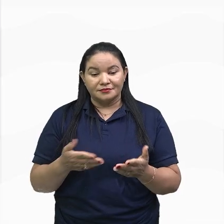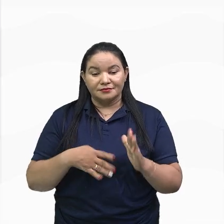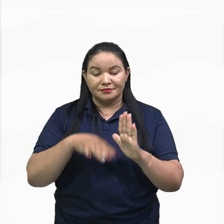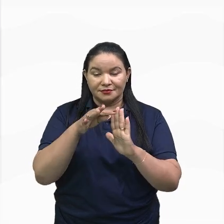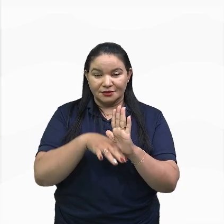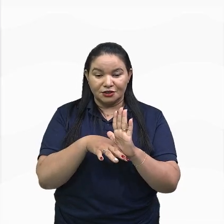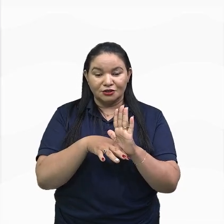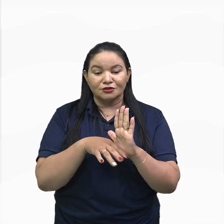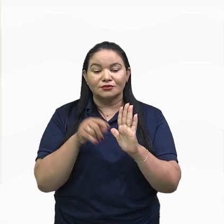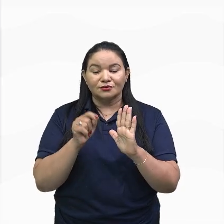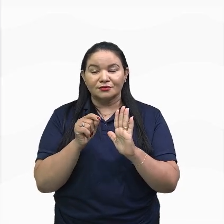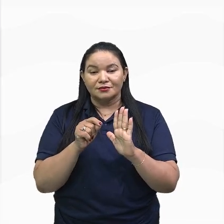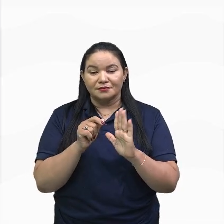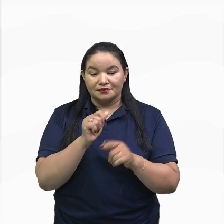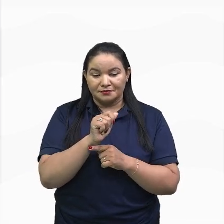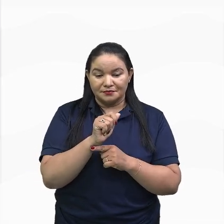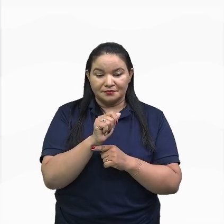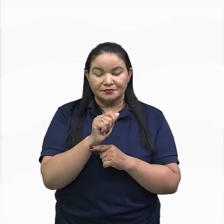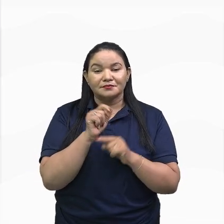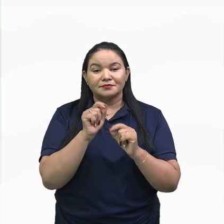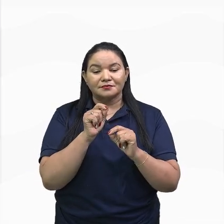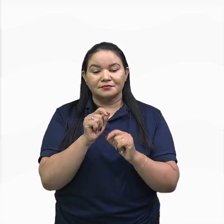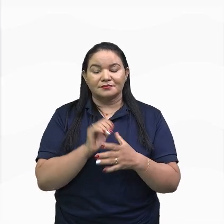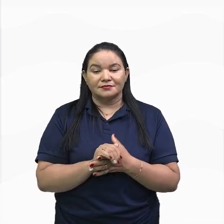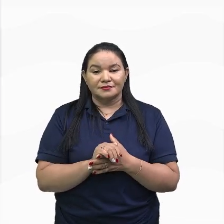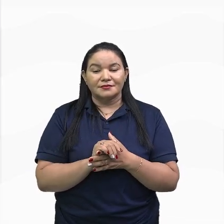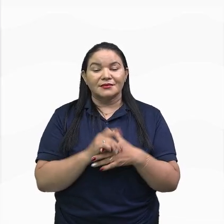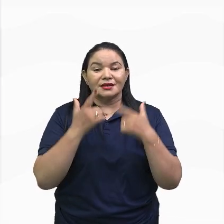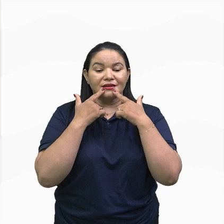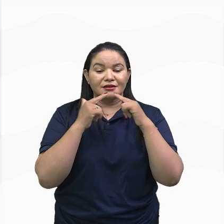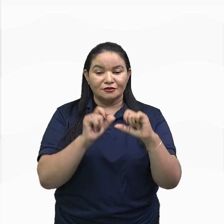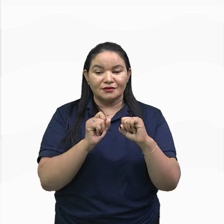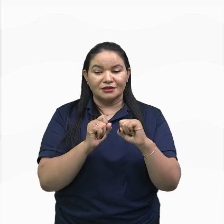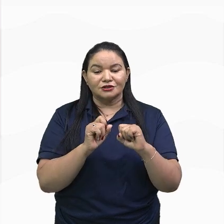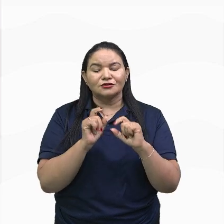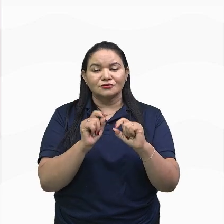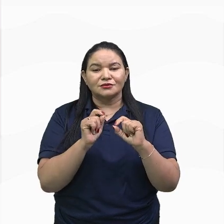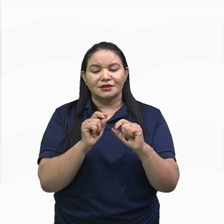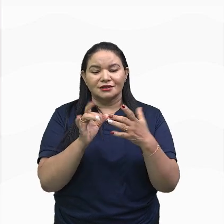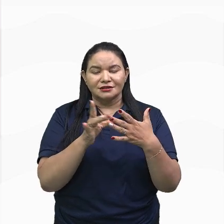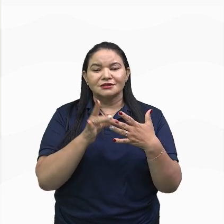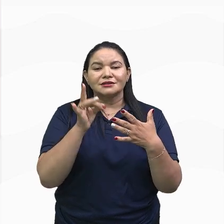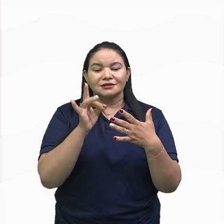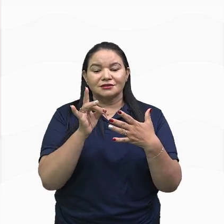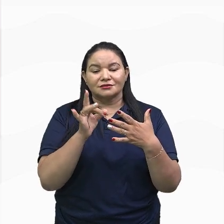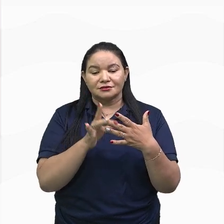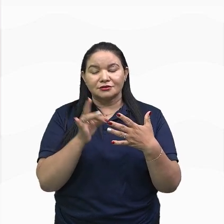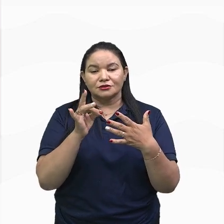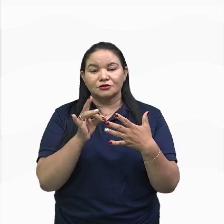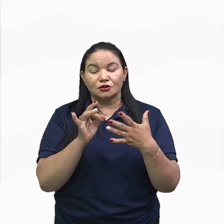A aqui, que é a corporificação da linguagem, signos. São os signos, né? São